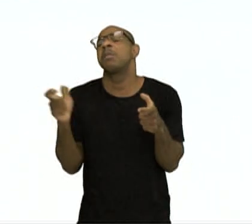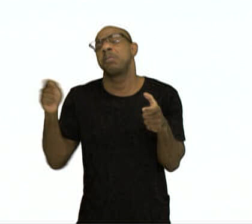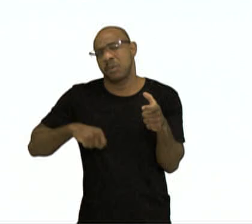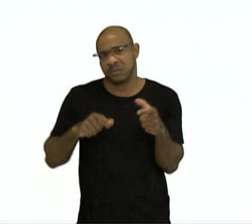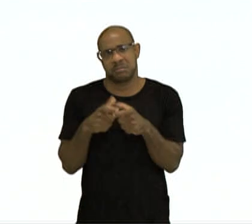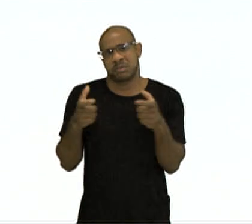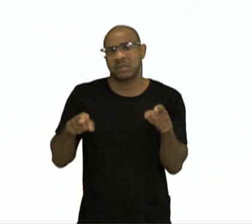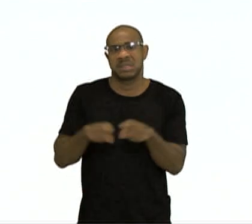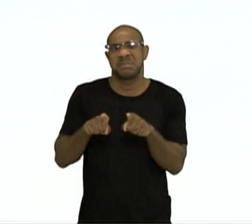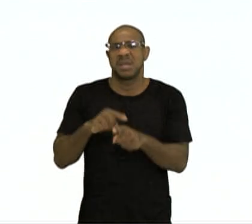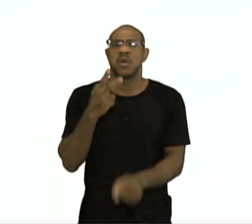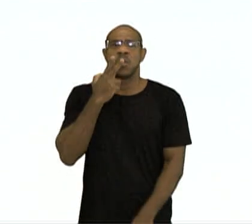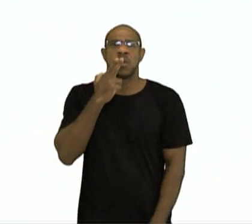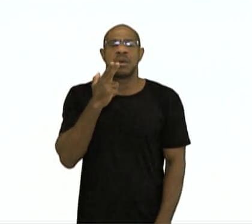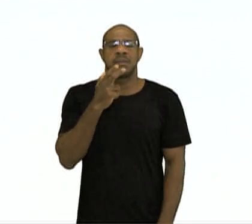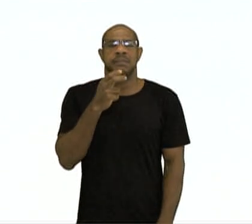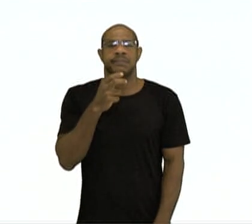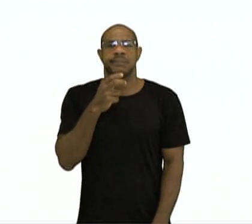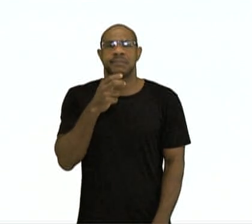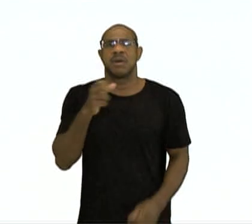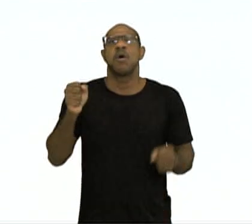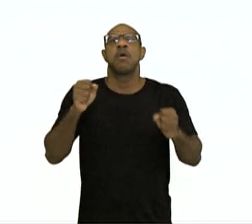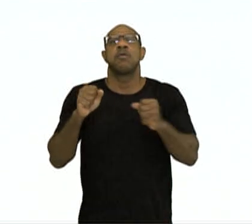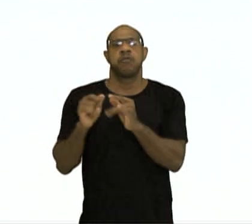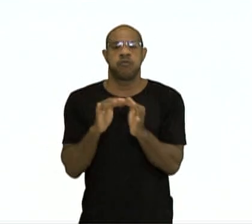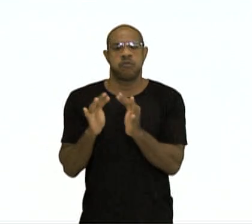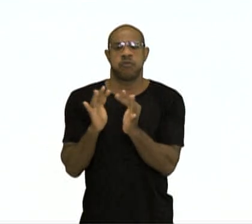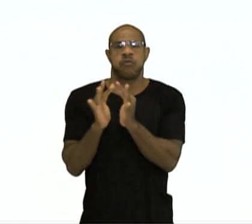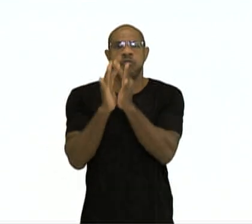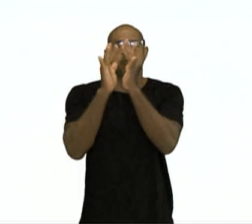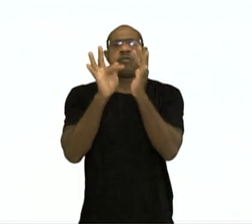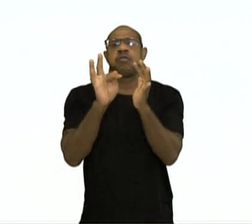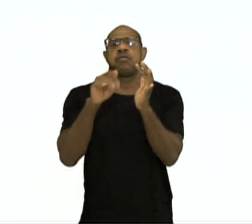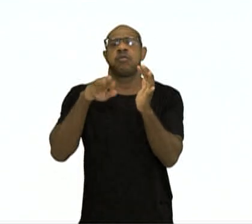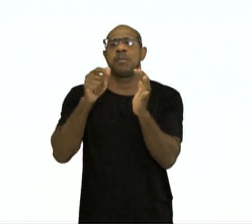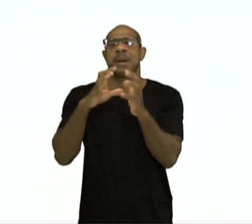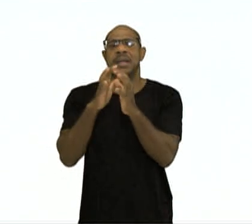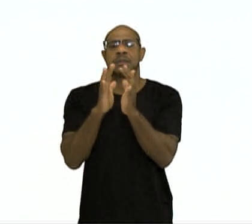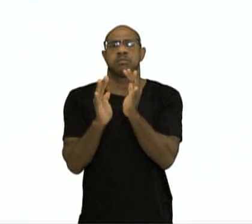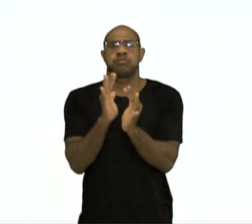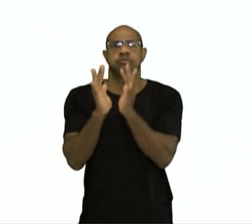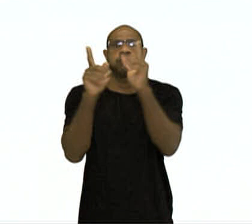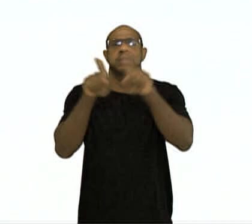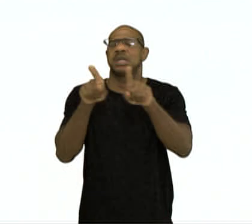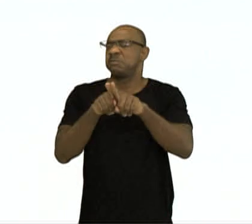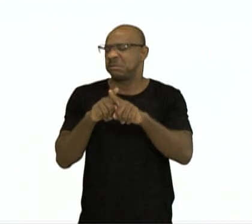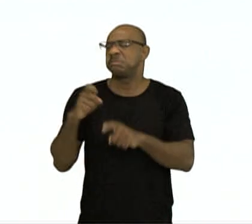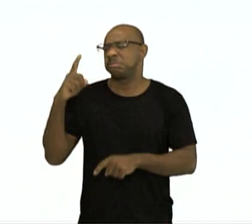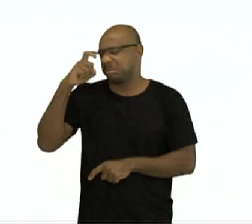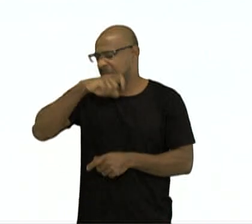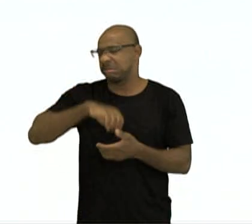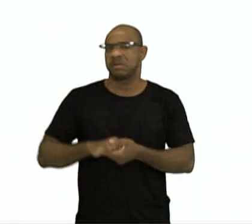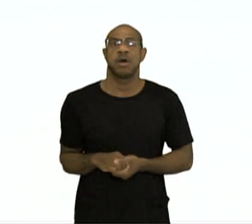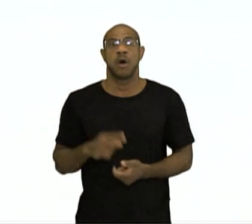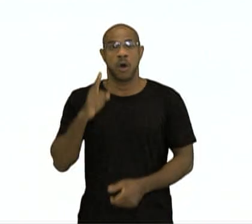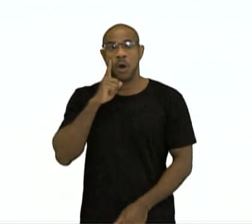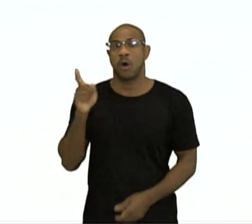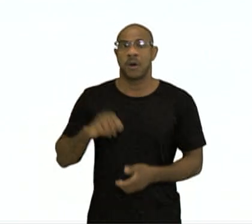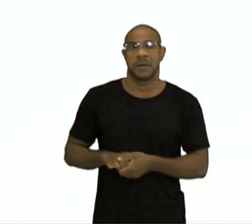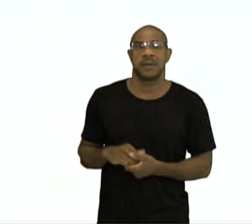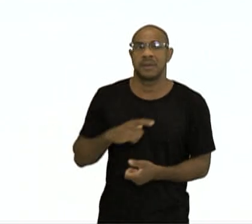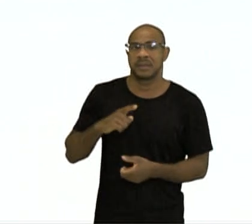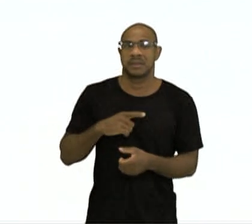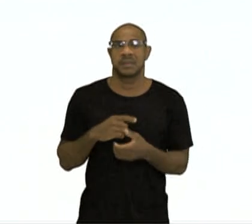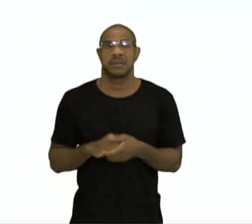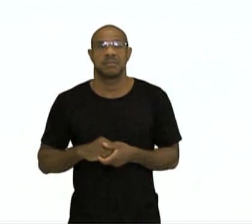Até mesmo a fumaça também pode ser prejudicial. E olha só então como fica difícil para essa pessoa respirar. Aqui nós temos